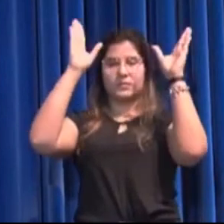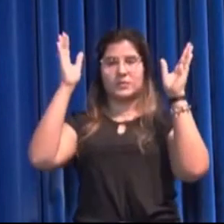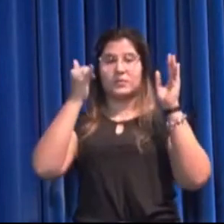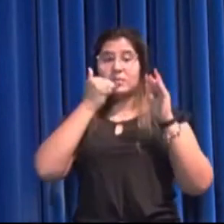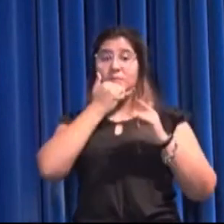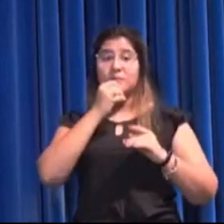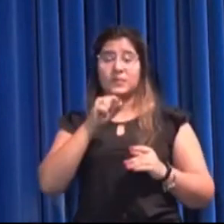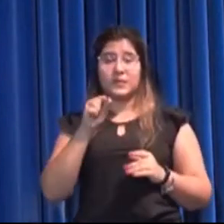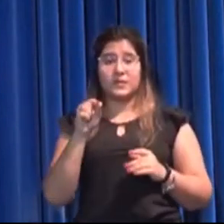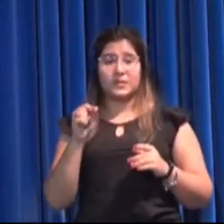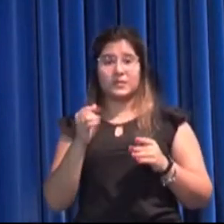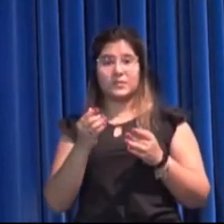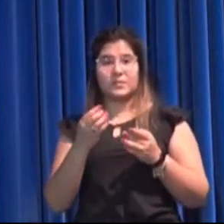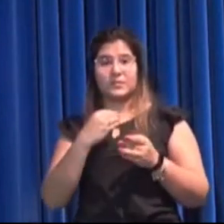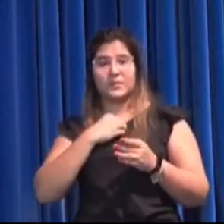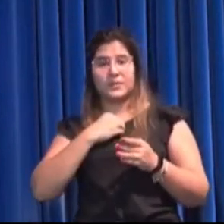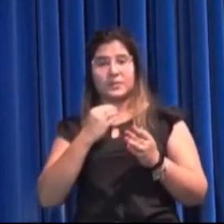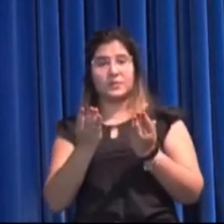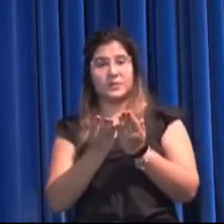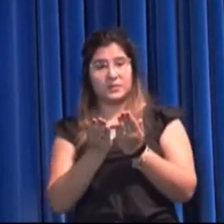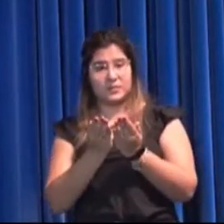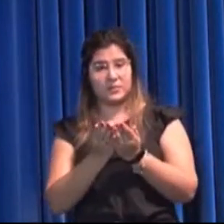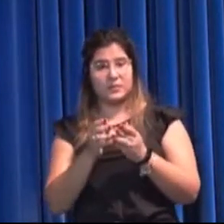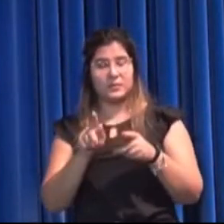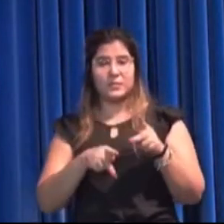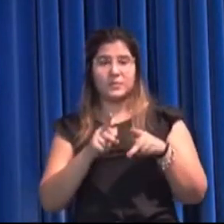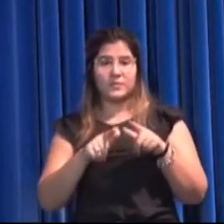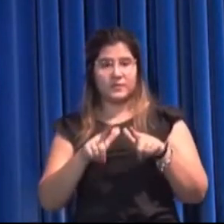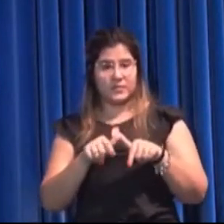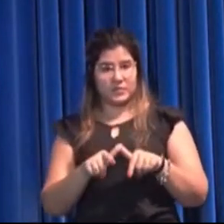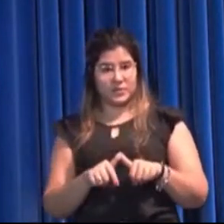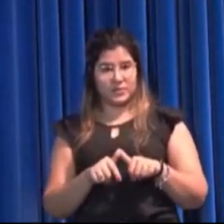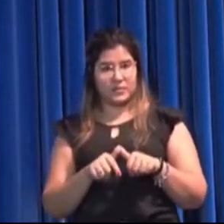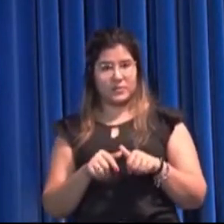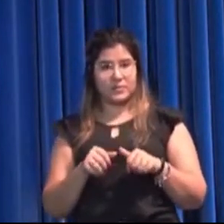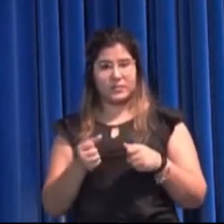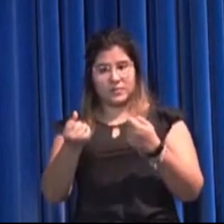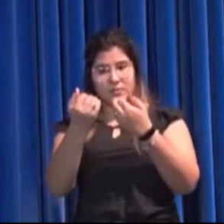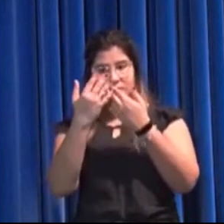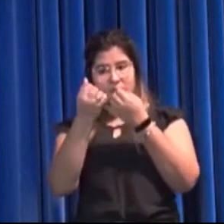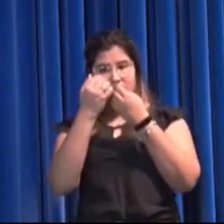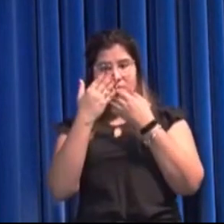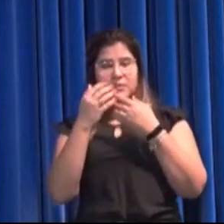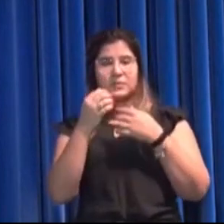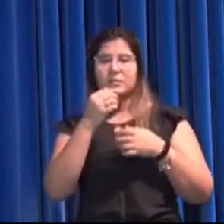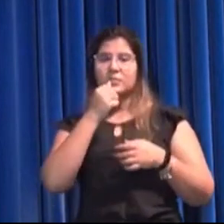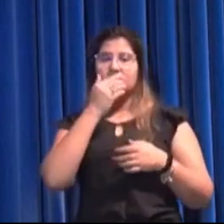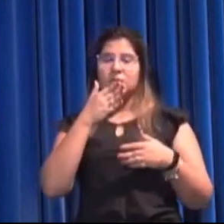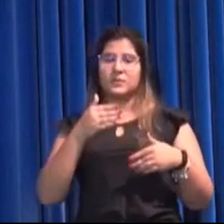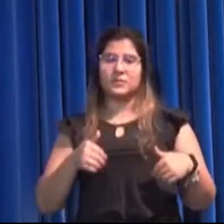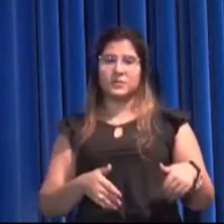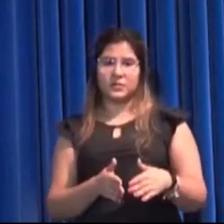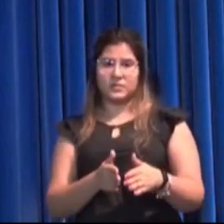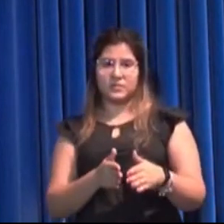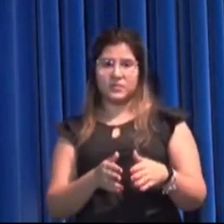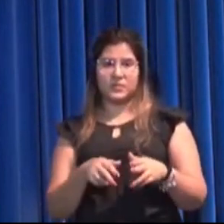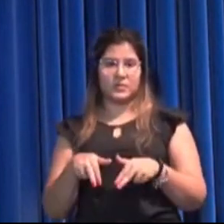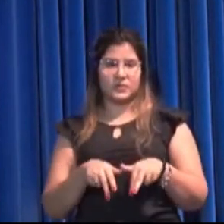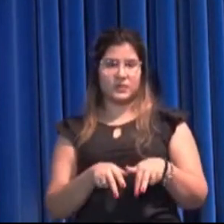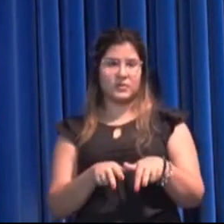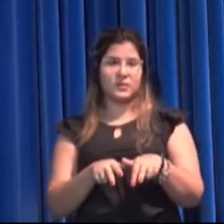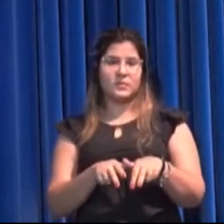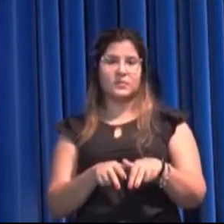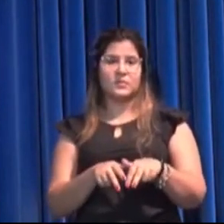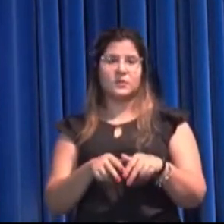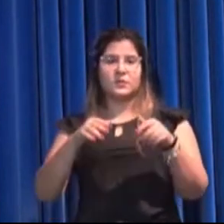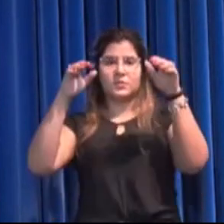teus servos e do teu povo de Israel, ensinando-lhes o bom caminho em que andem, e dá chuva na